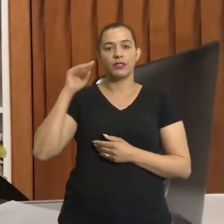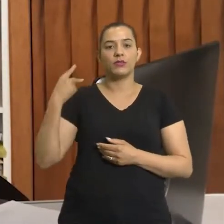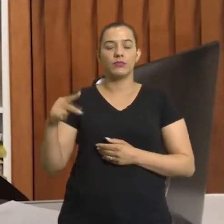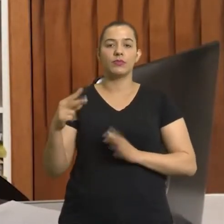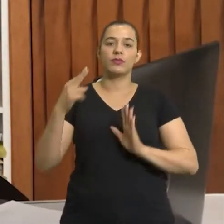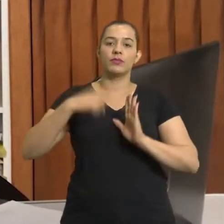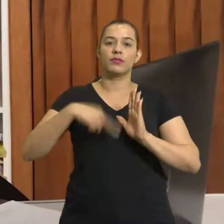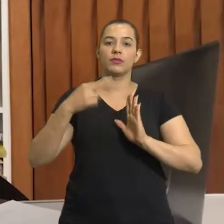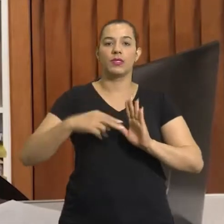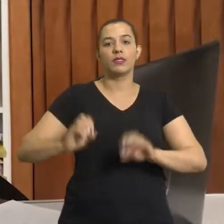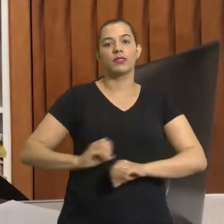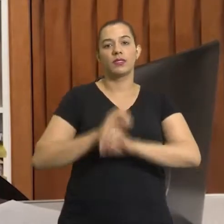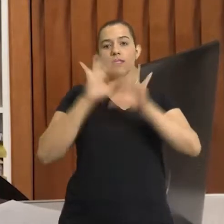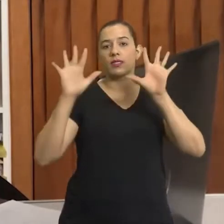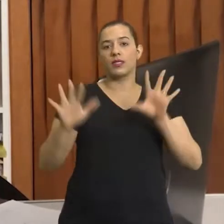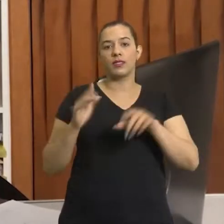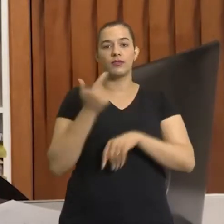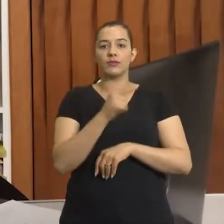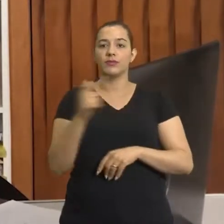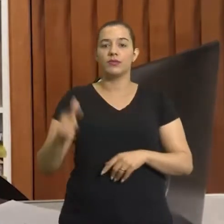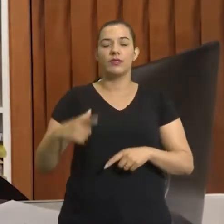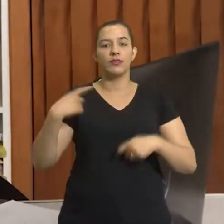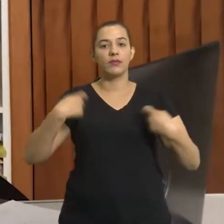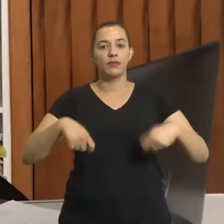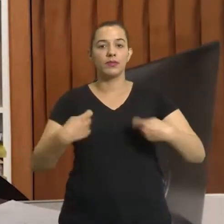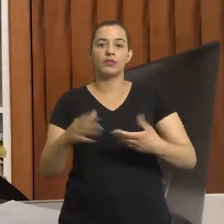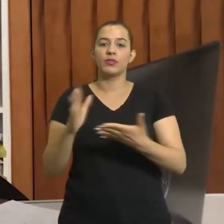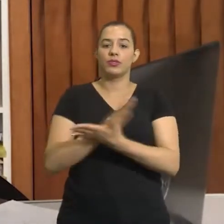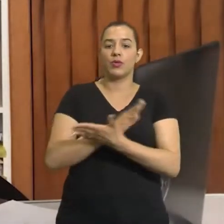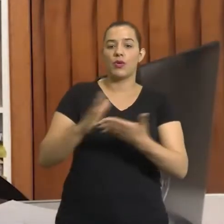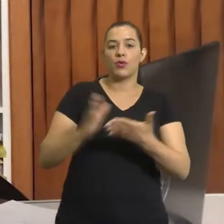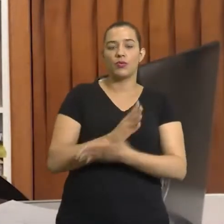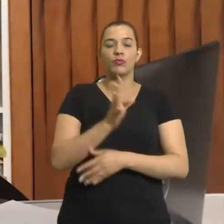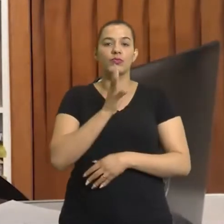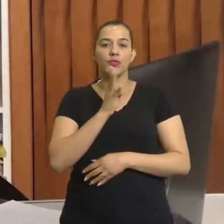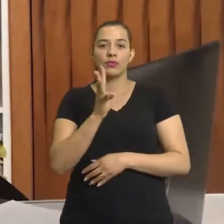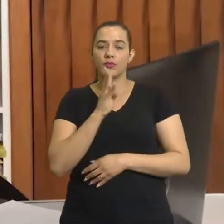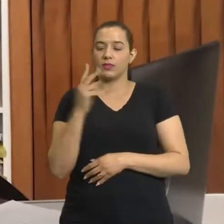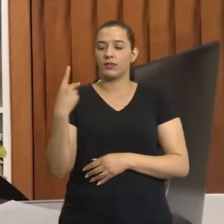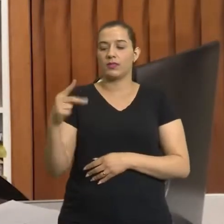está explícito, né? Exige de alguns conhecimentos que o leitor